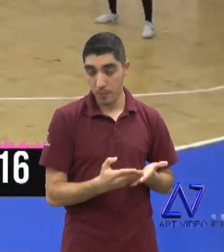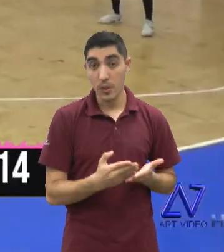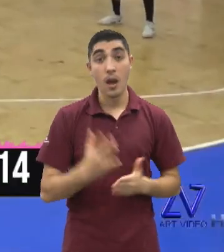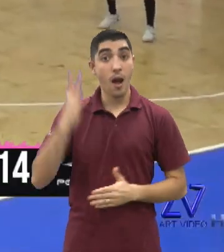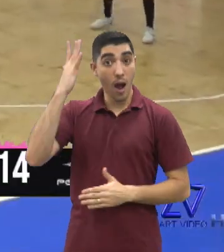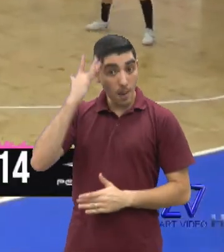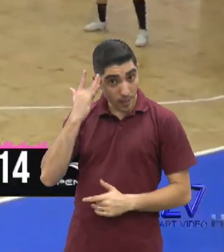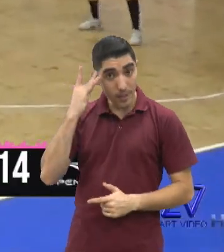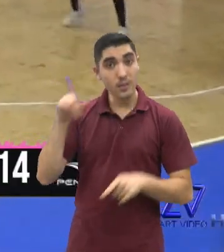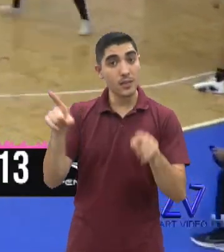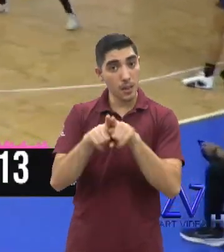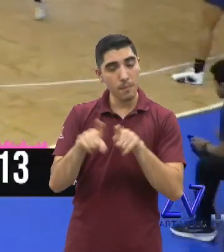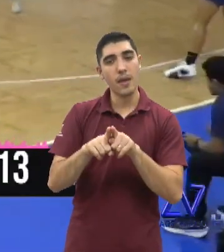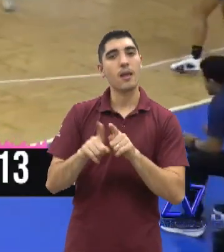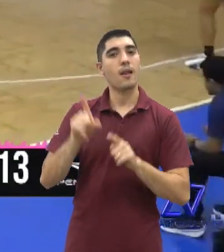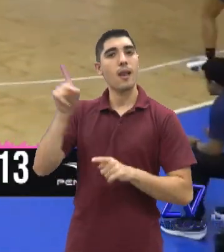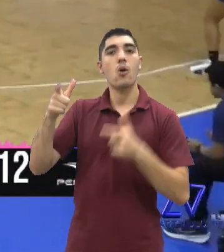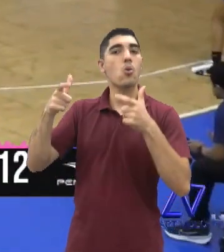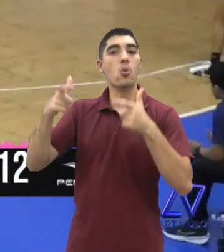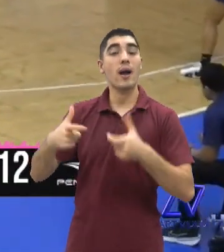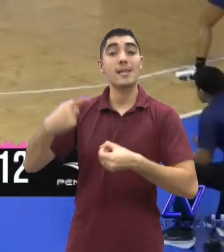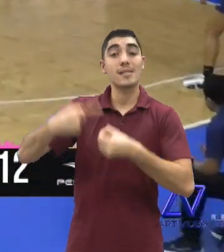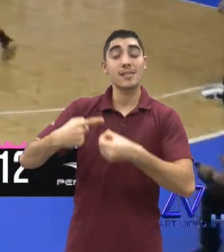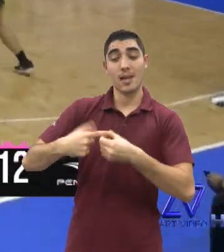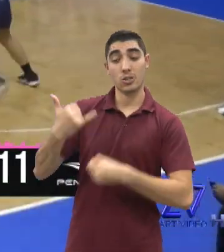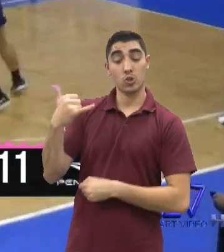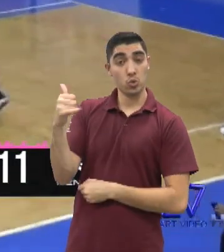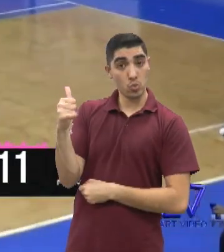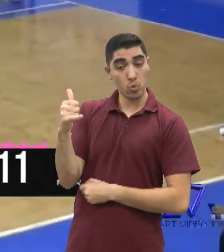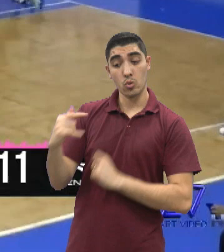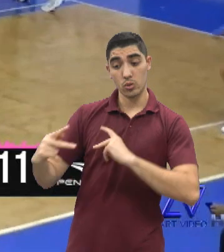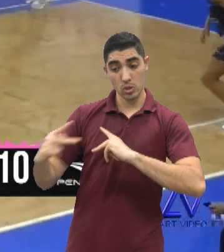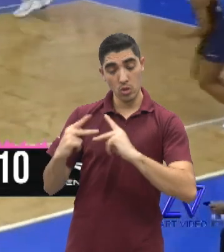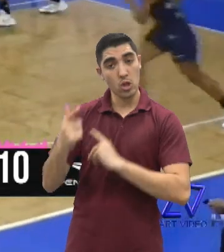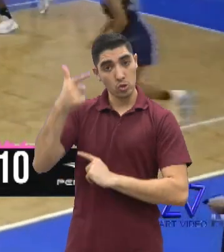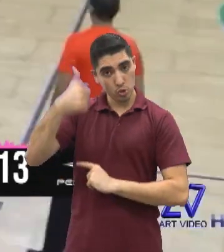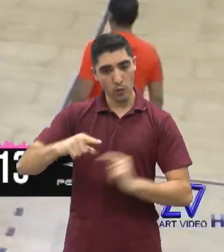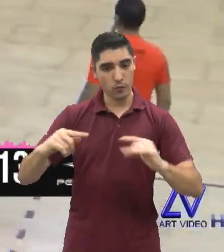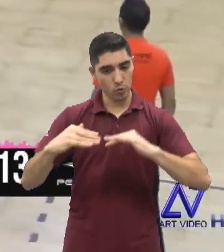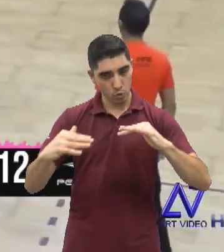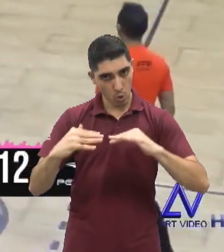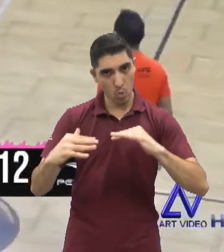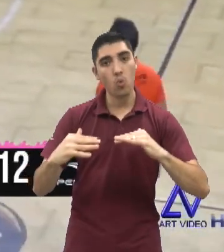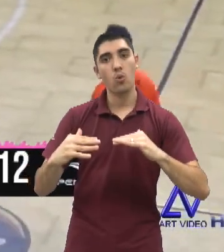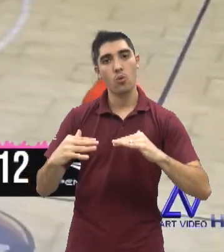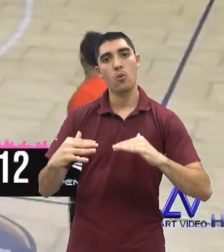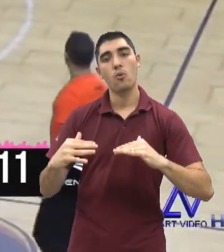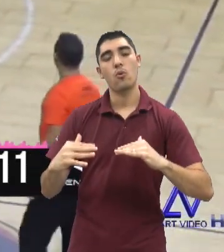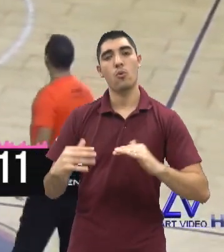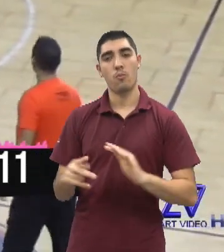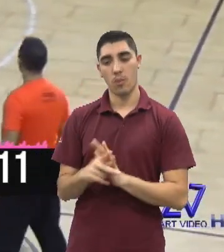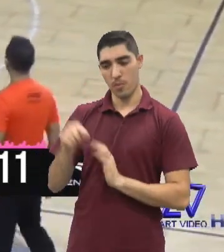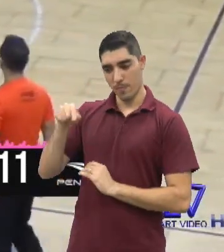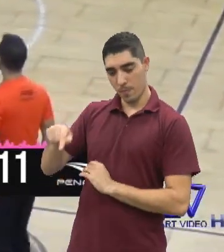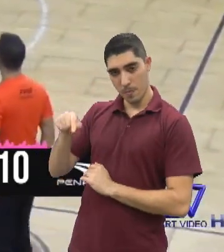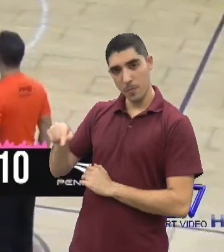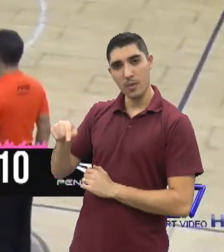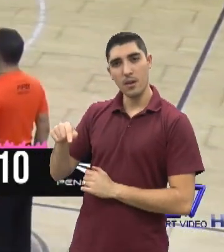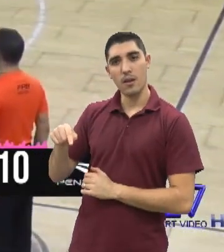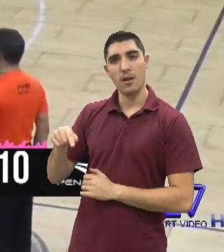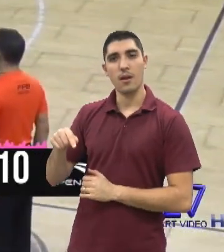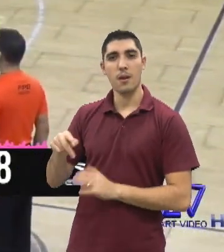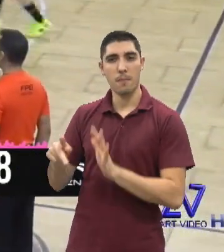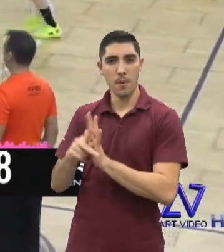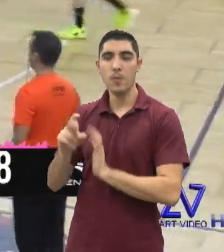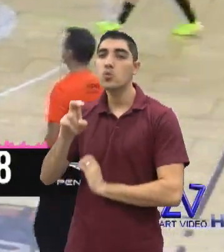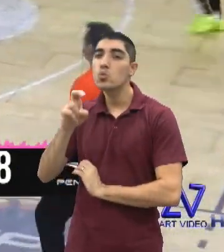8 da noite, lá em Itu, no ginásio Prudente de Moraes, contra a equipe do Pro Esporte de Sorocaba,